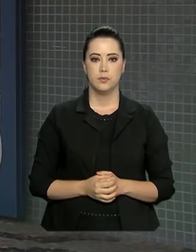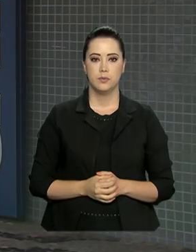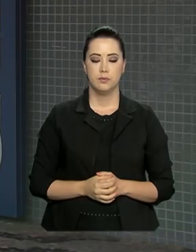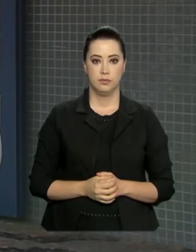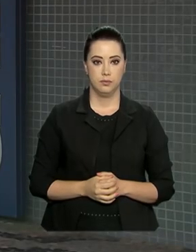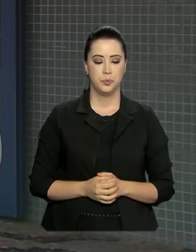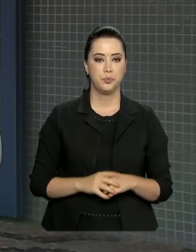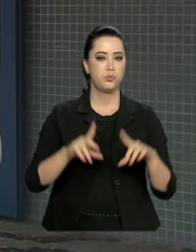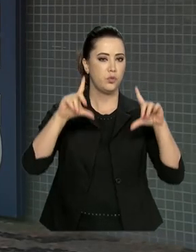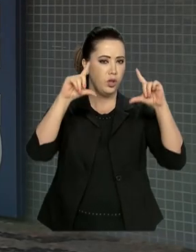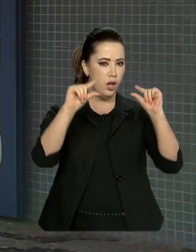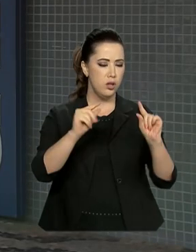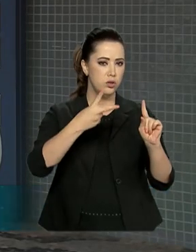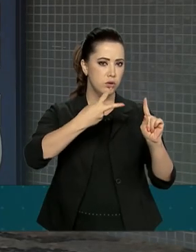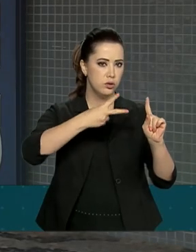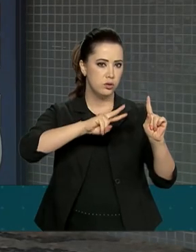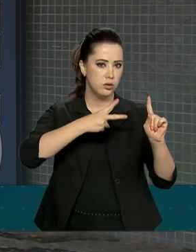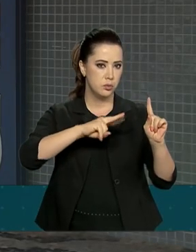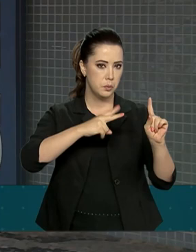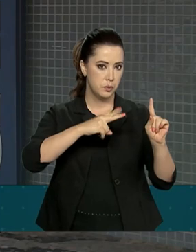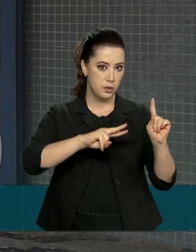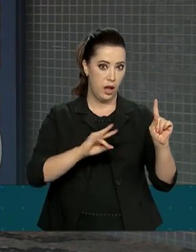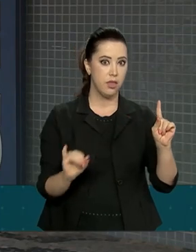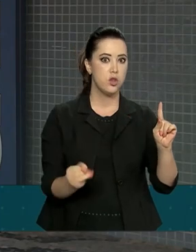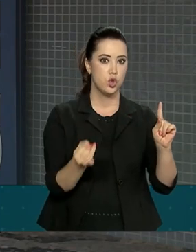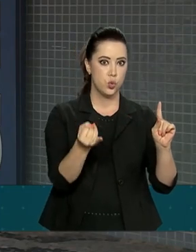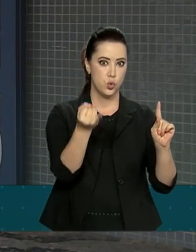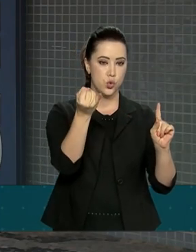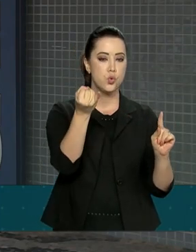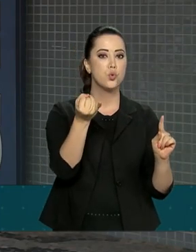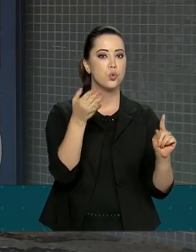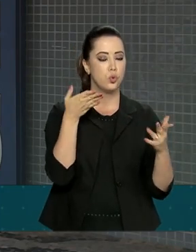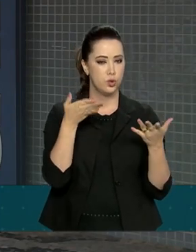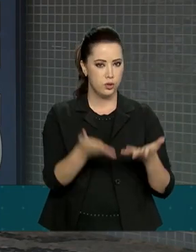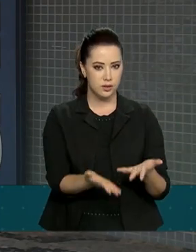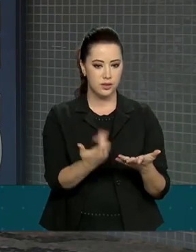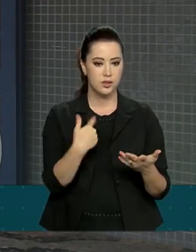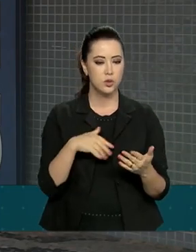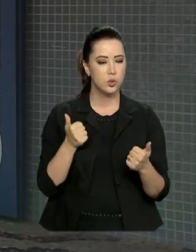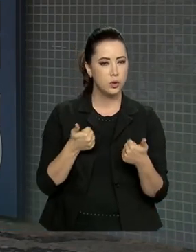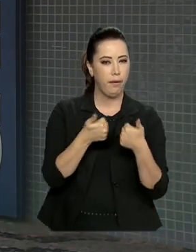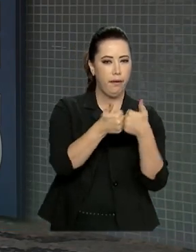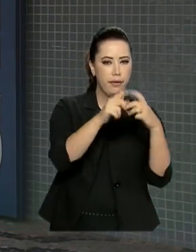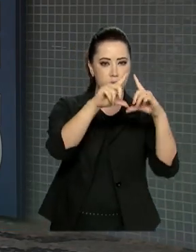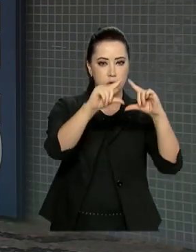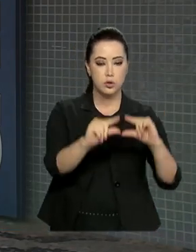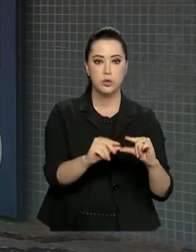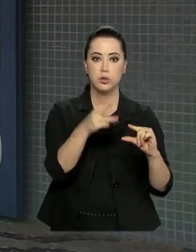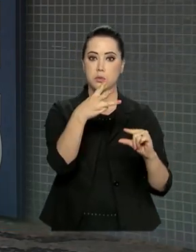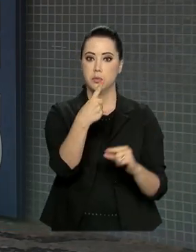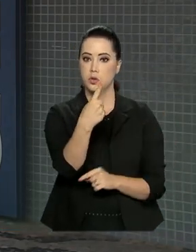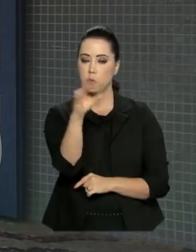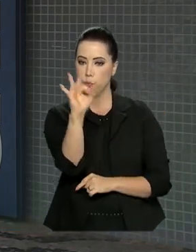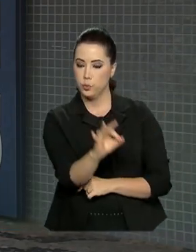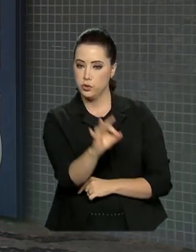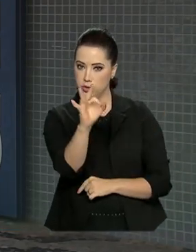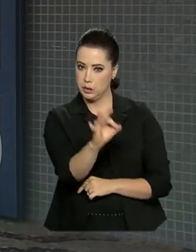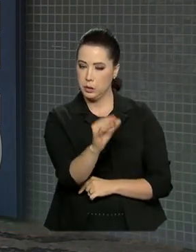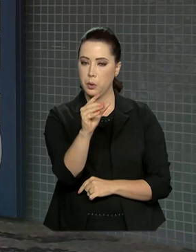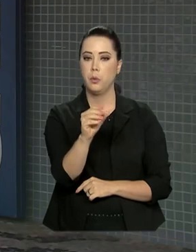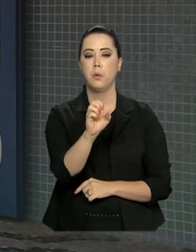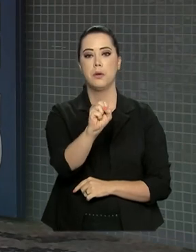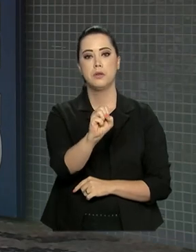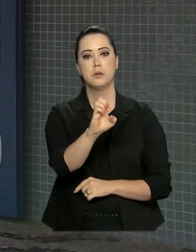A diminuição nas taxas praticadas pela Caixa Econômica Federal acompanha a queda de 31% da